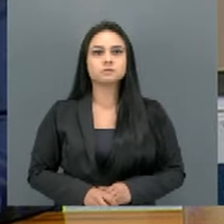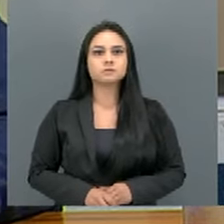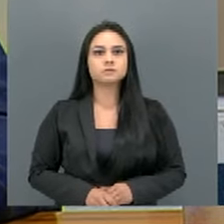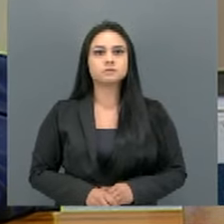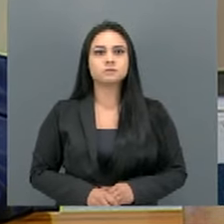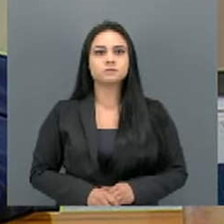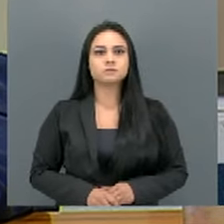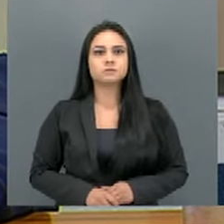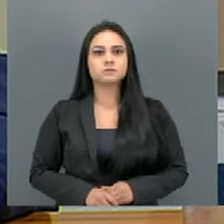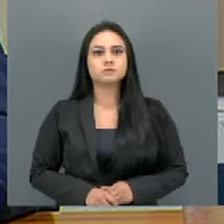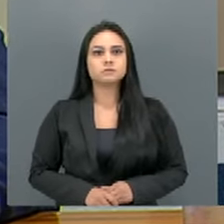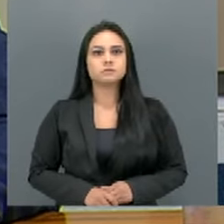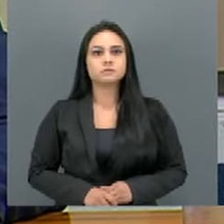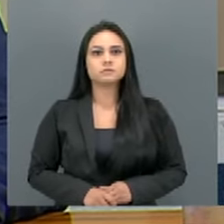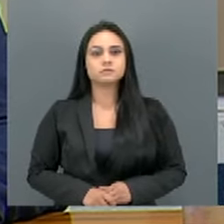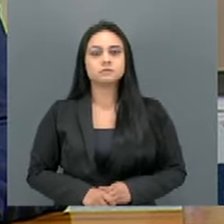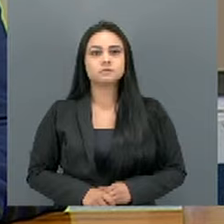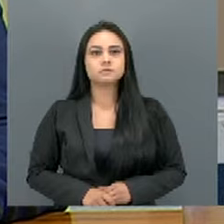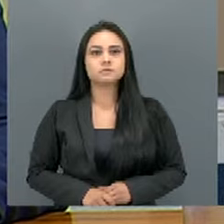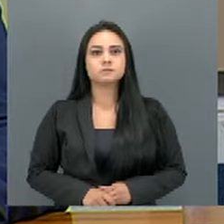essa derrubada